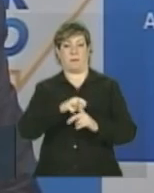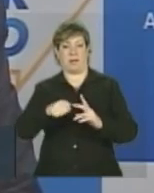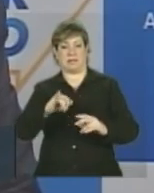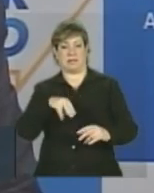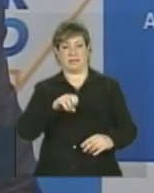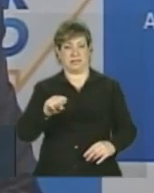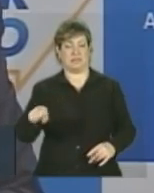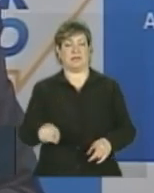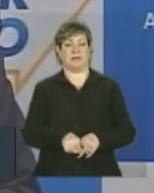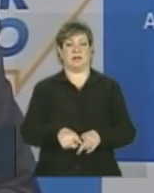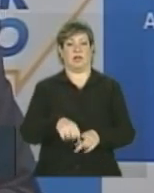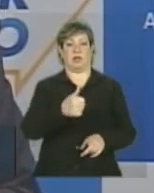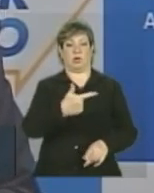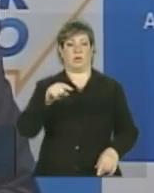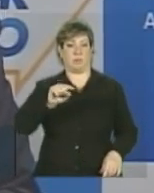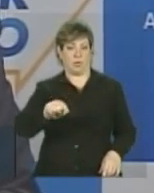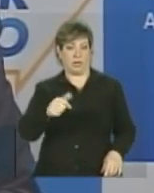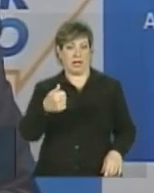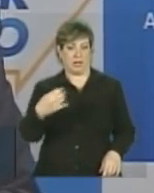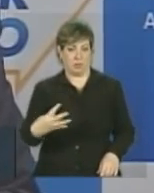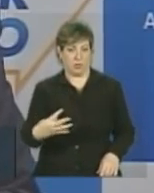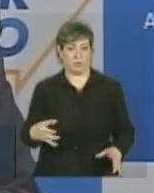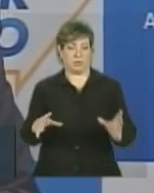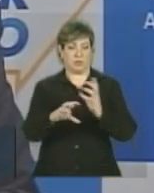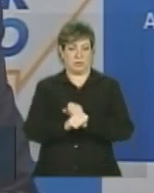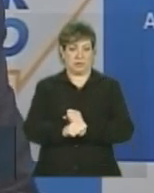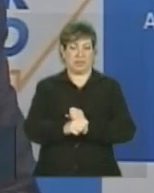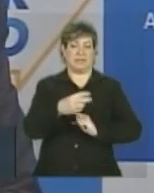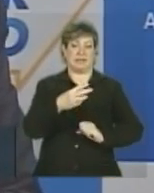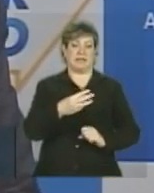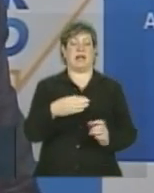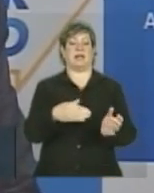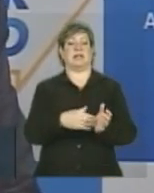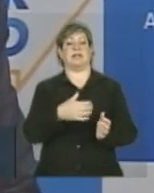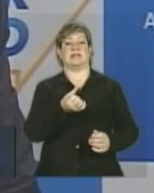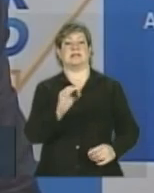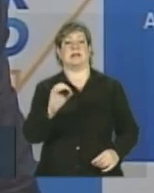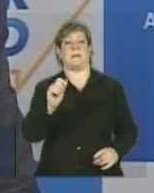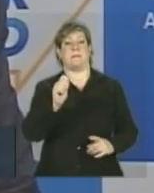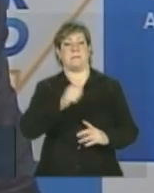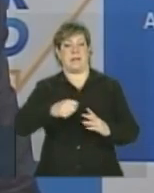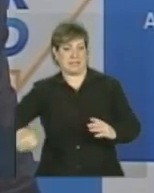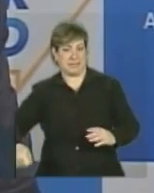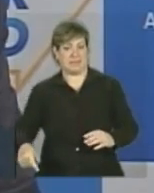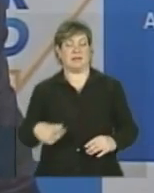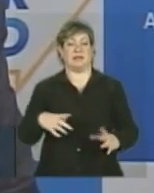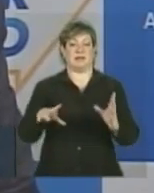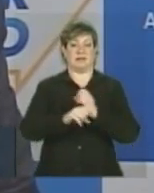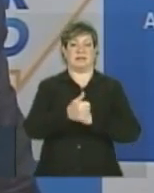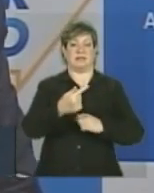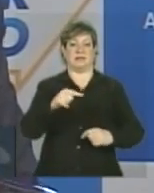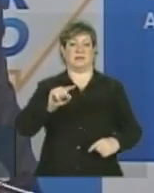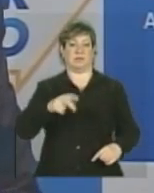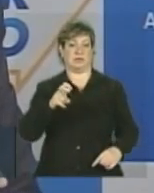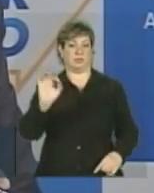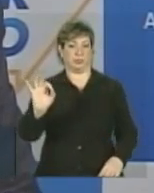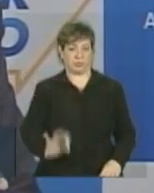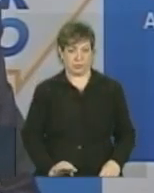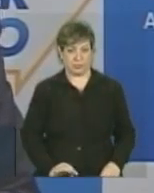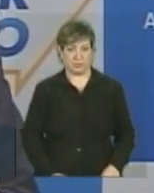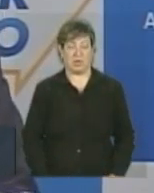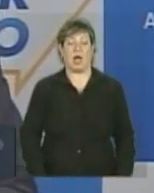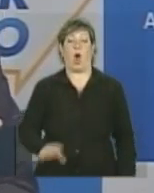para 1,8% no consignado de 3 a 60 meses, e que dá 17,5%. O